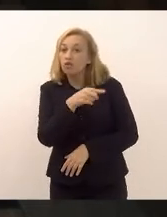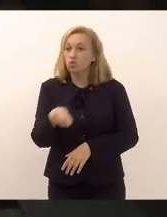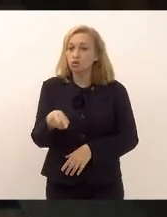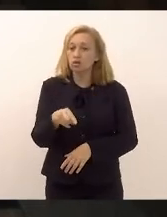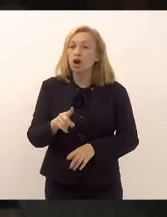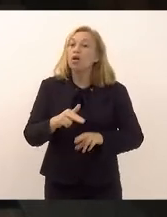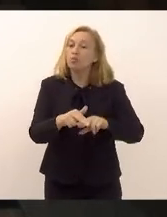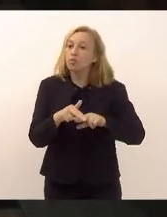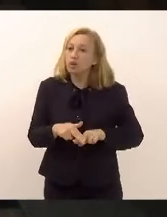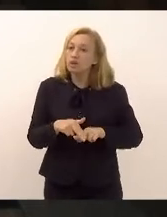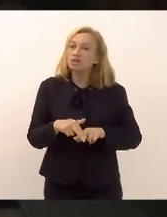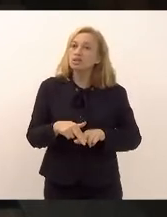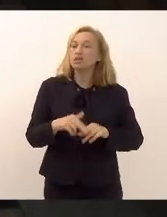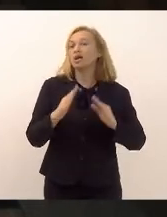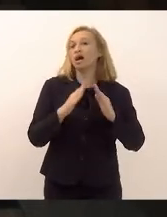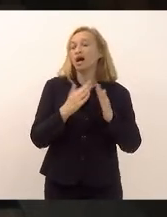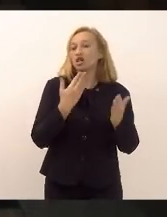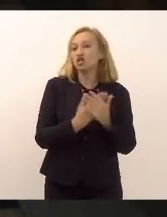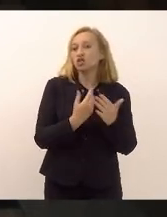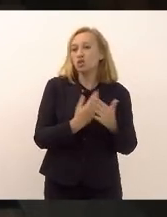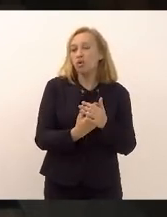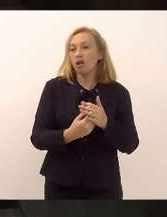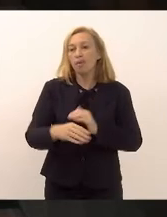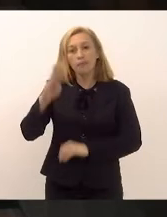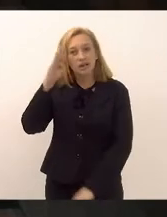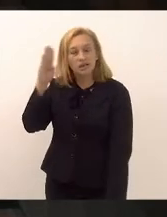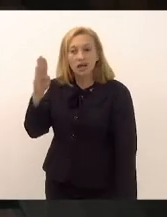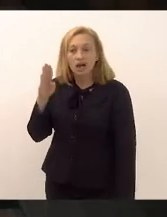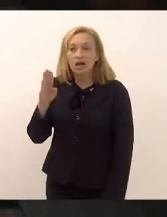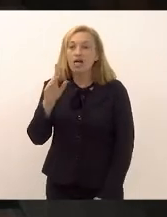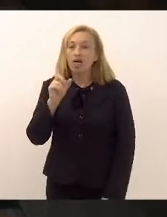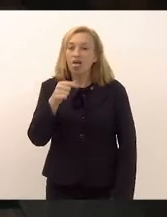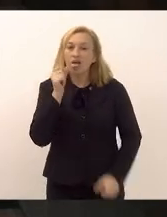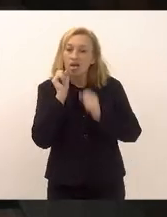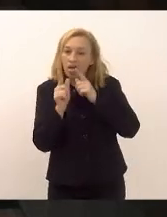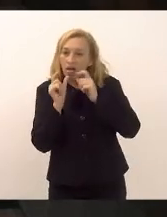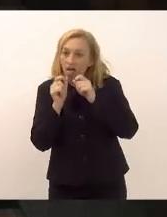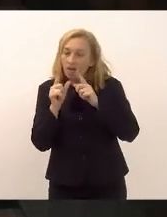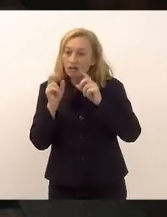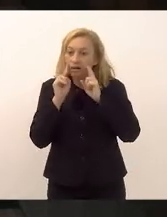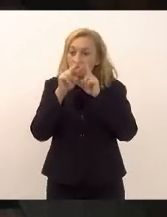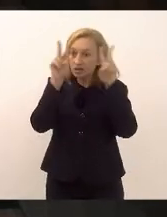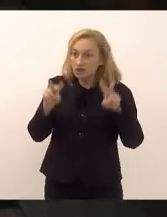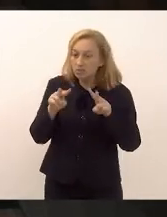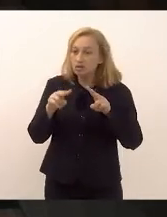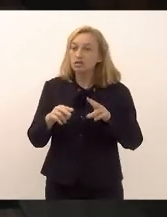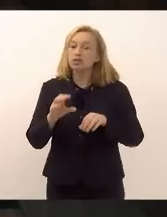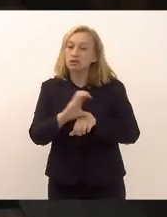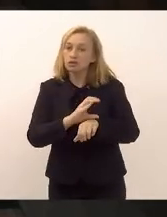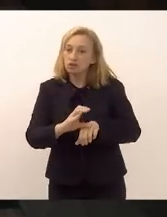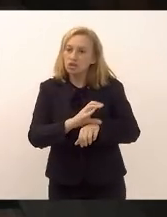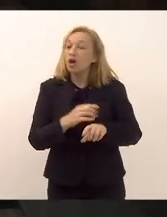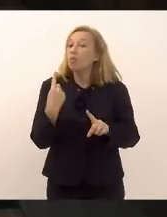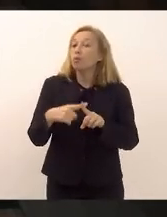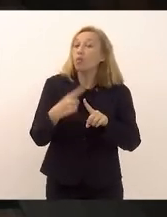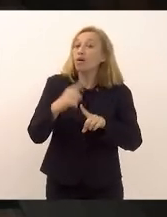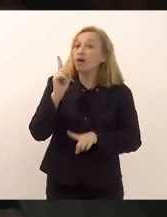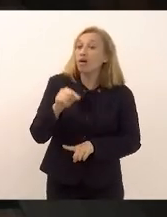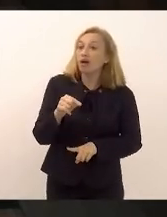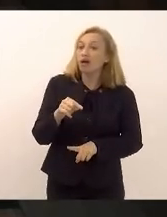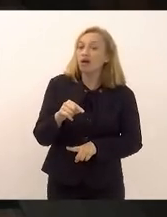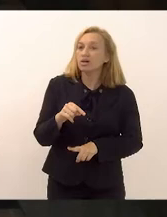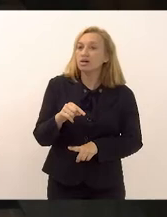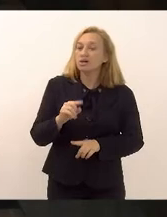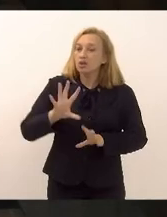Por isso, as escolas cívico-militares são escolas questionáveis do ponto de vista da sua constitucionalidade, porque elas,